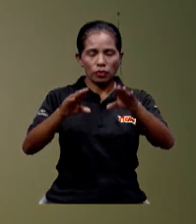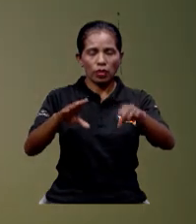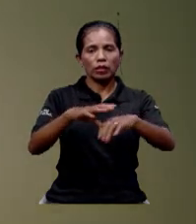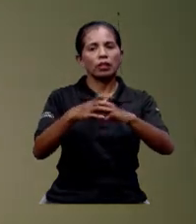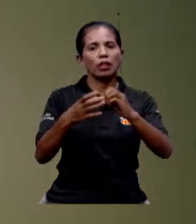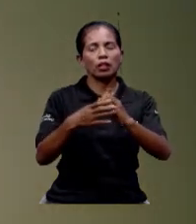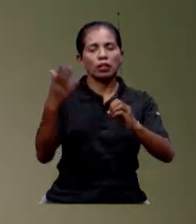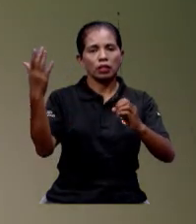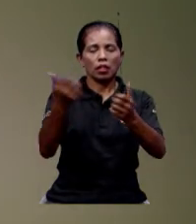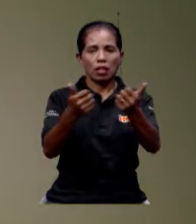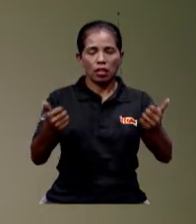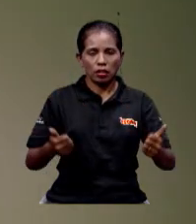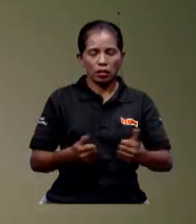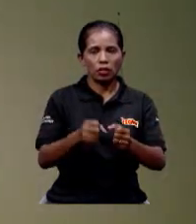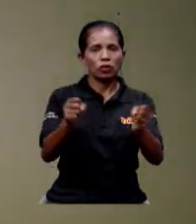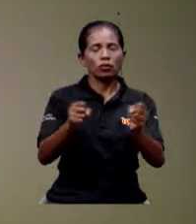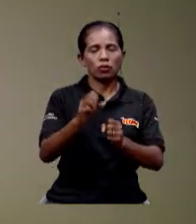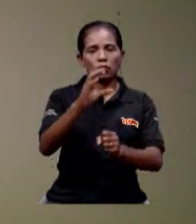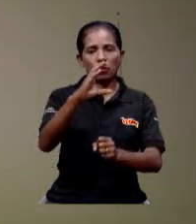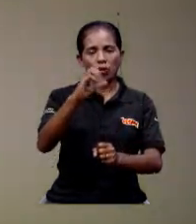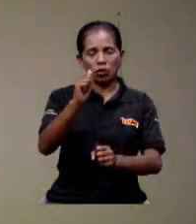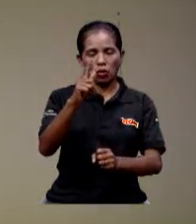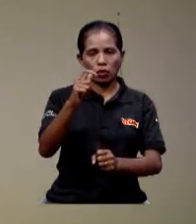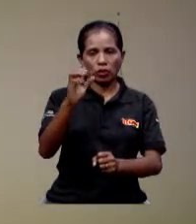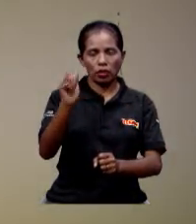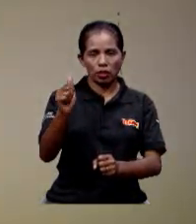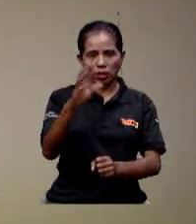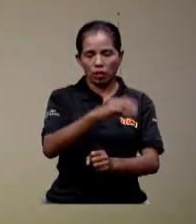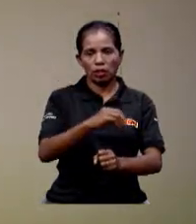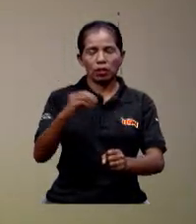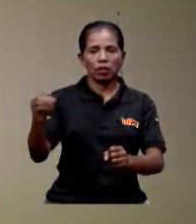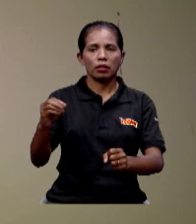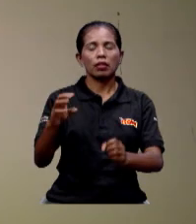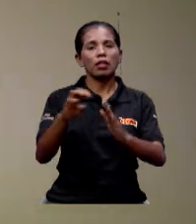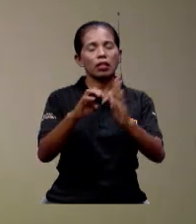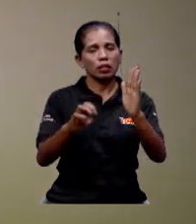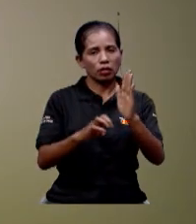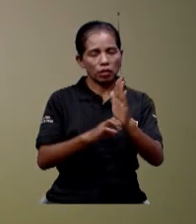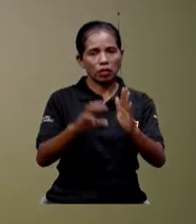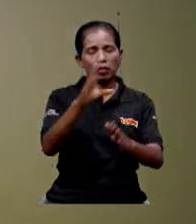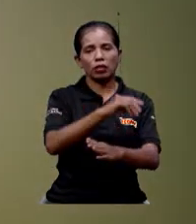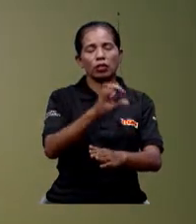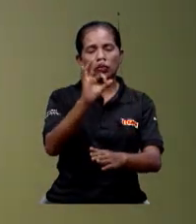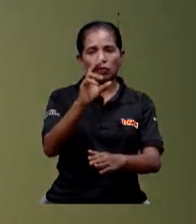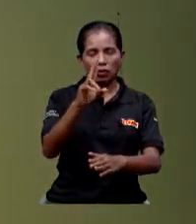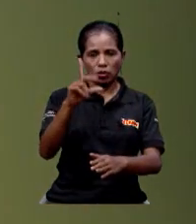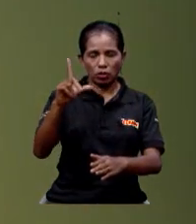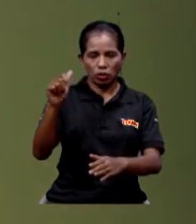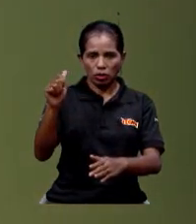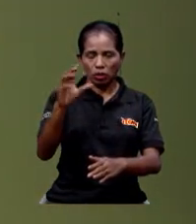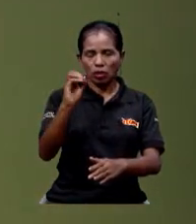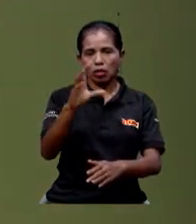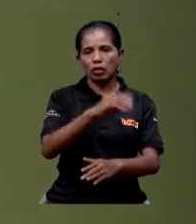Aldeia Sanane, Suku Costa, Supresião Pante Makassar, no Residência Estado e a Fulolo, Supresião Pante Makassar,